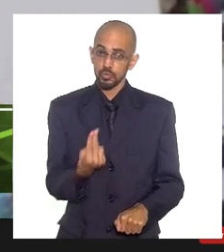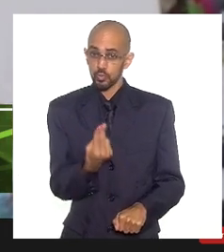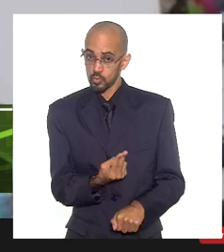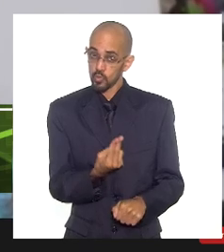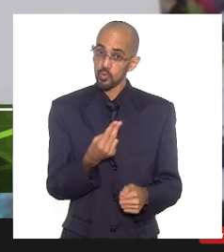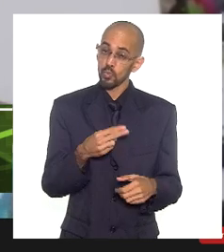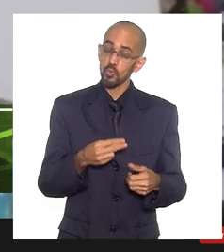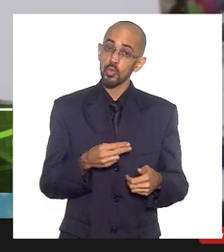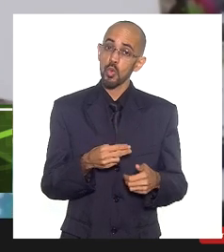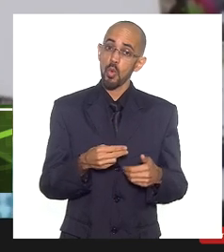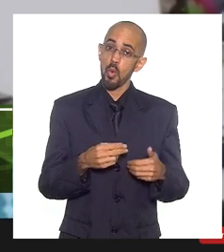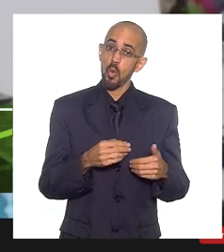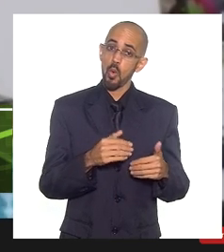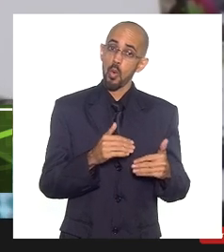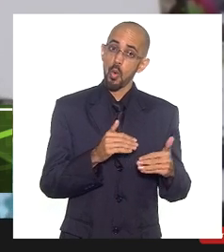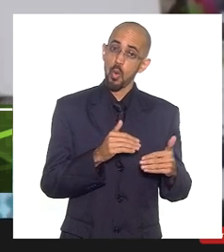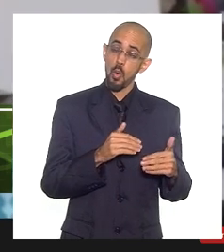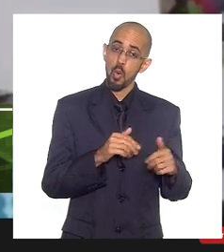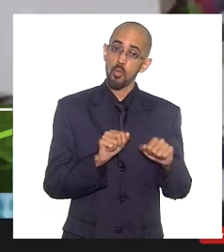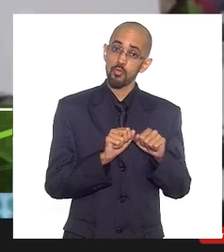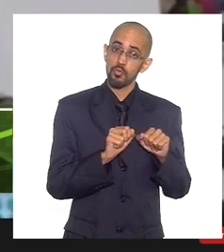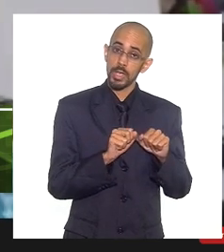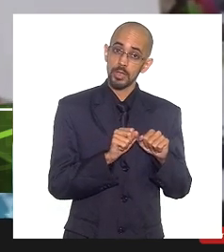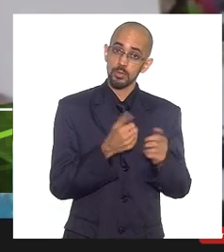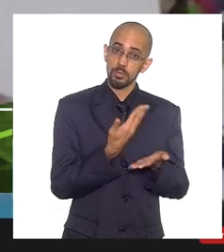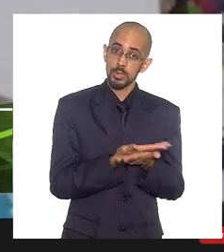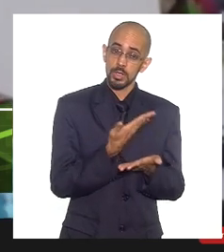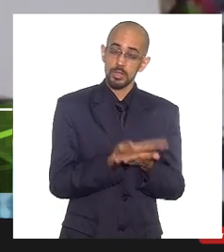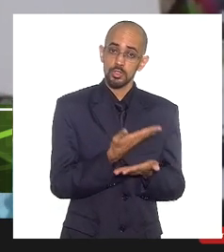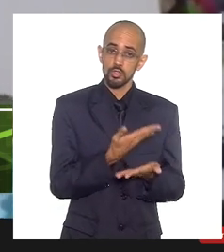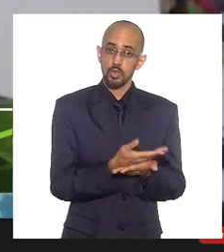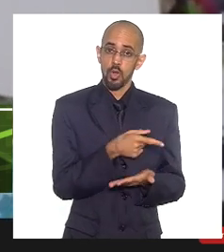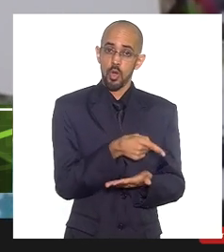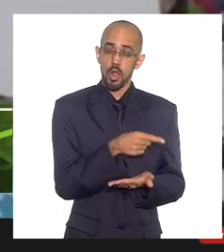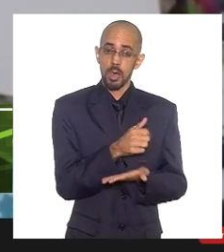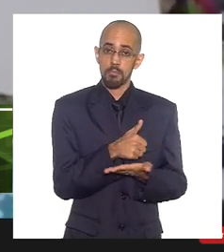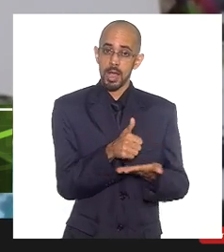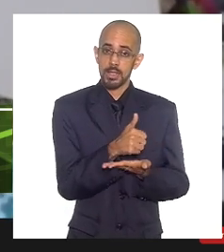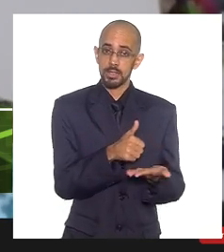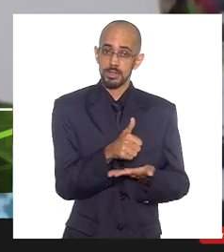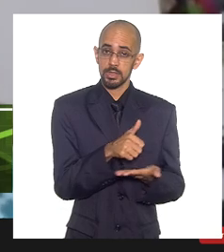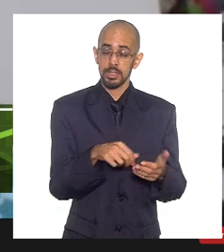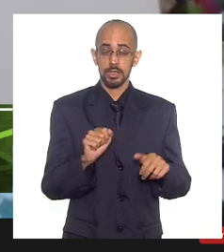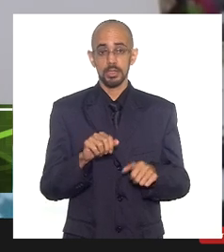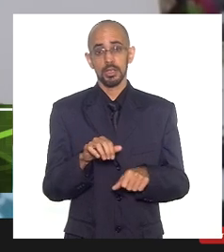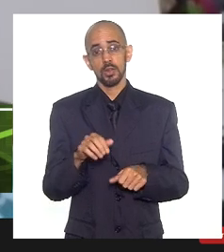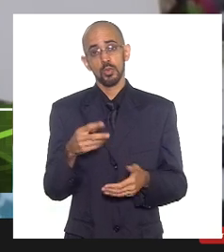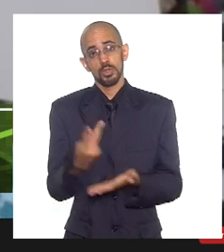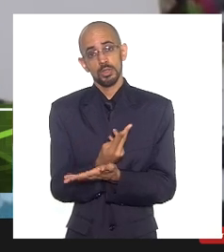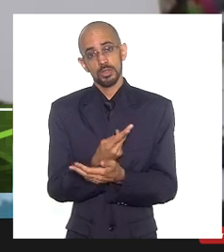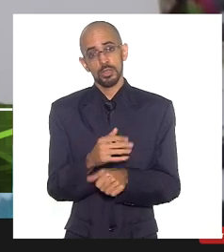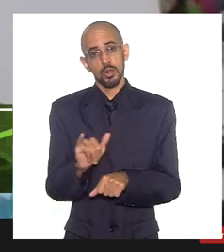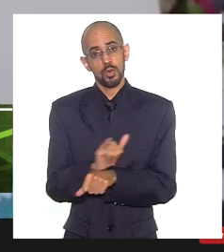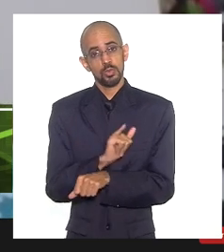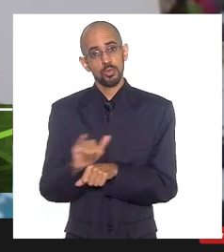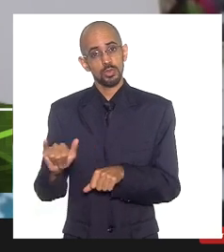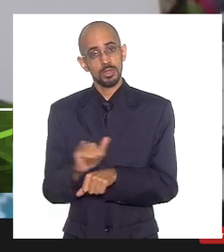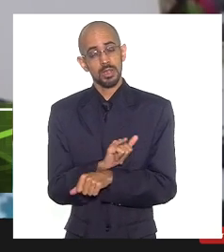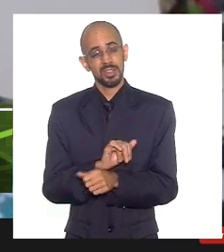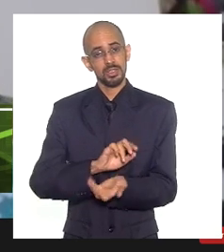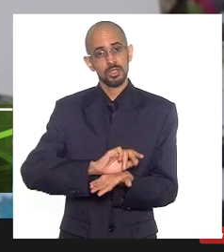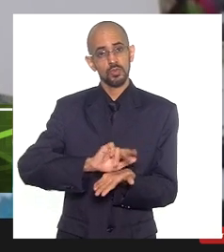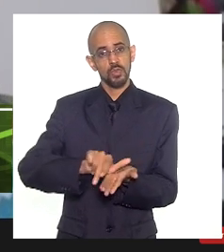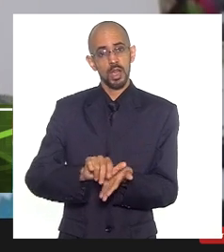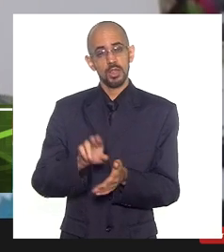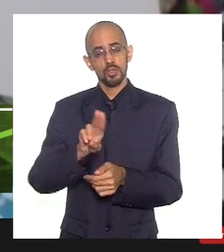escola e a mediação da escola se deu também de diferentes maneiras pelo uso das tecnologias